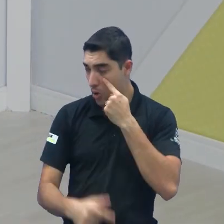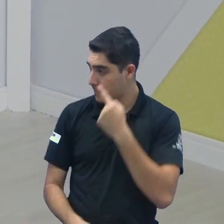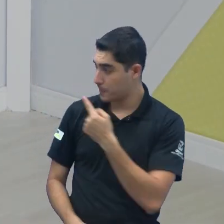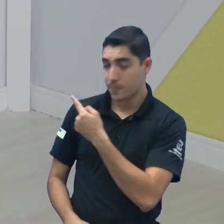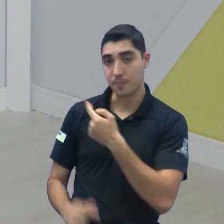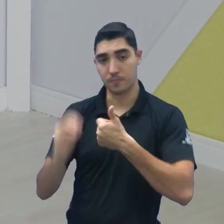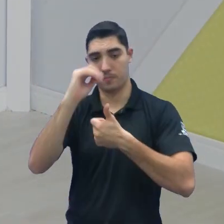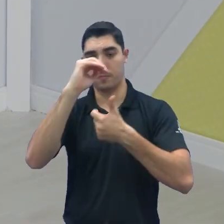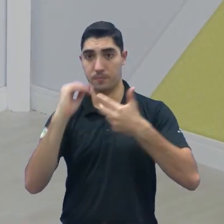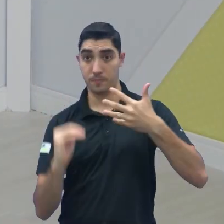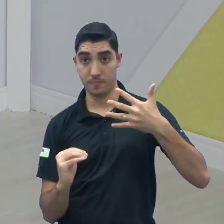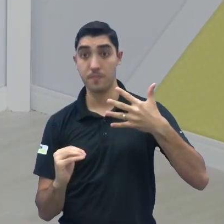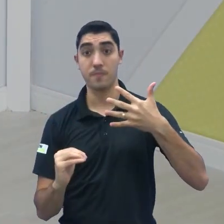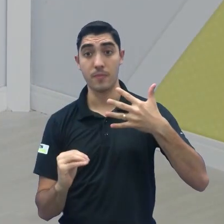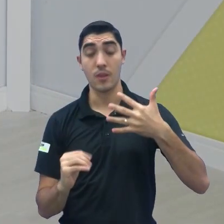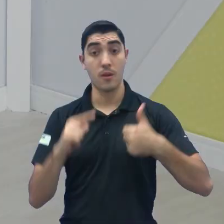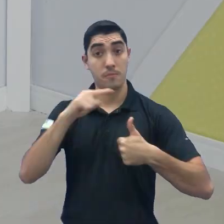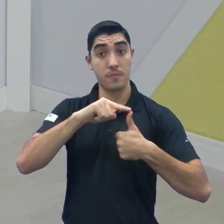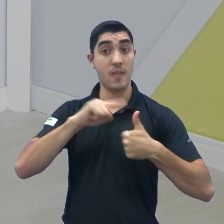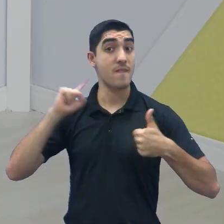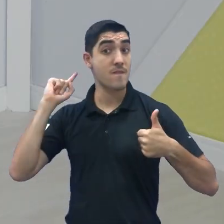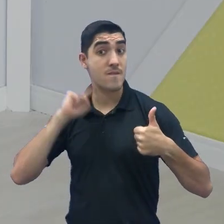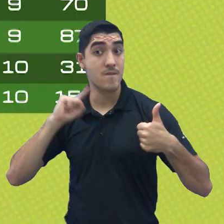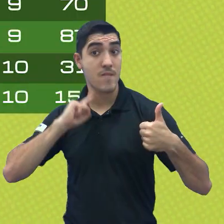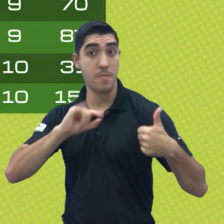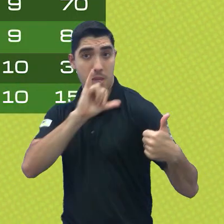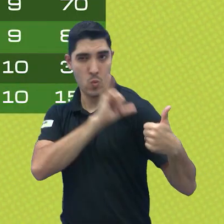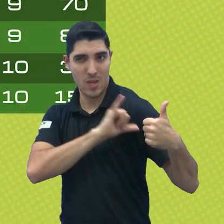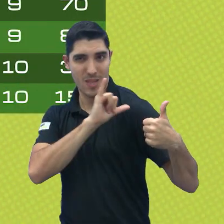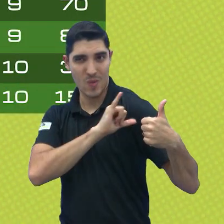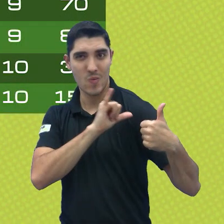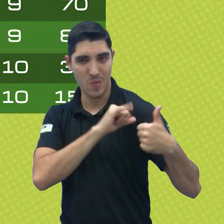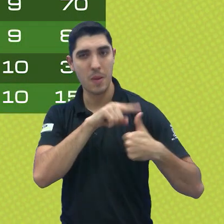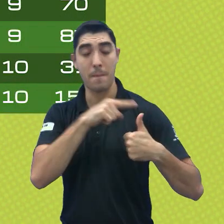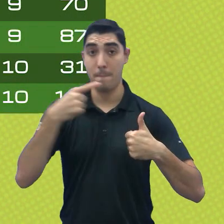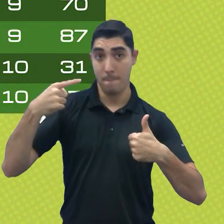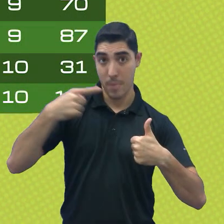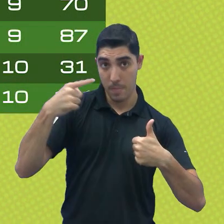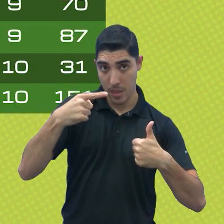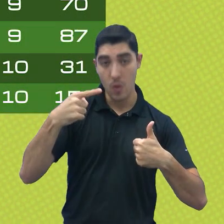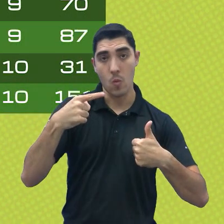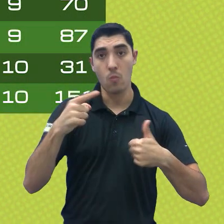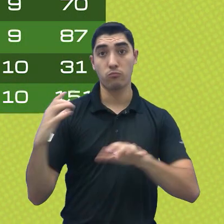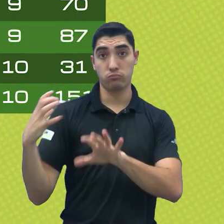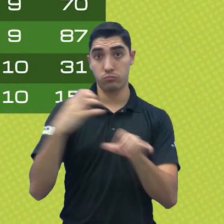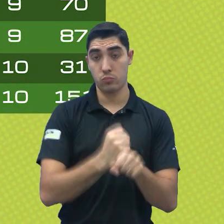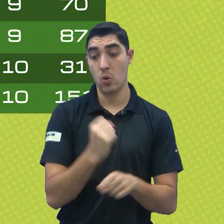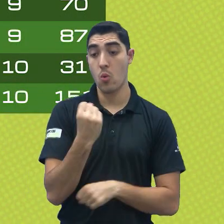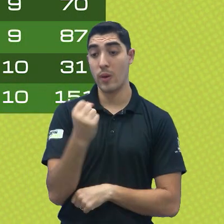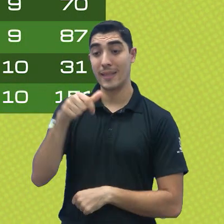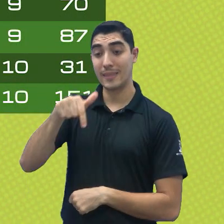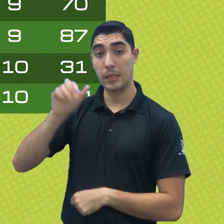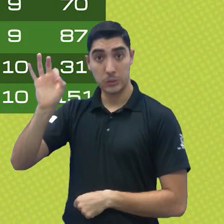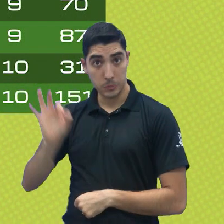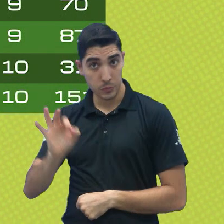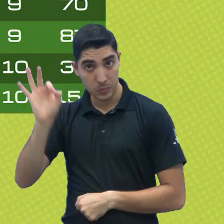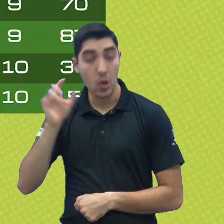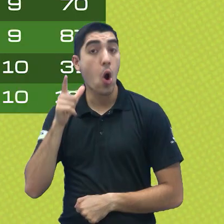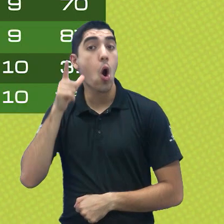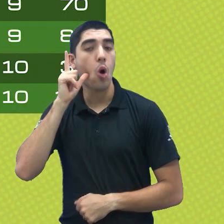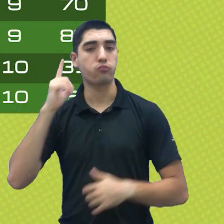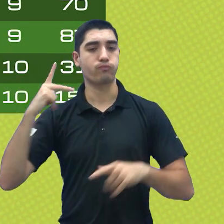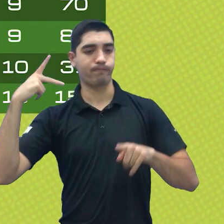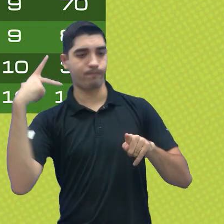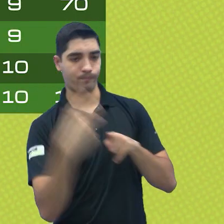como é que ficou. Flamengo reassumiu a liderança agora do NBB com 87% de aproveitamento, ganhou ontem do